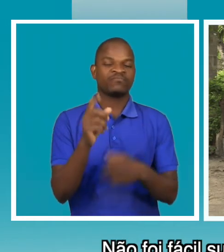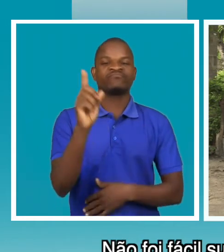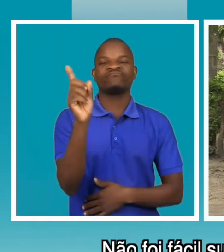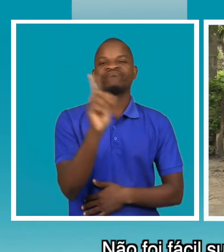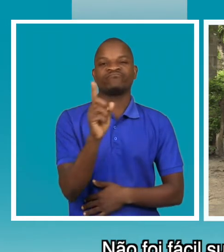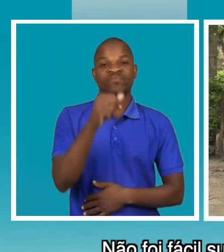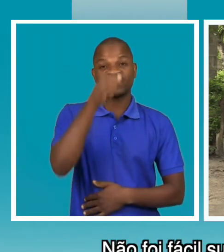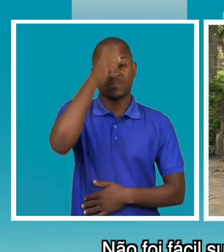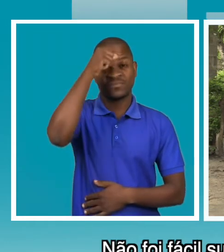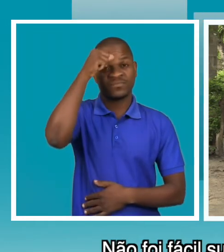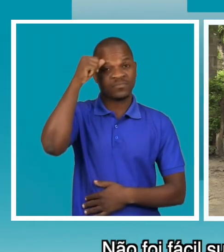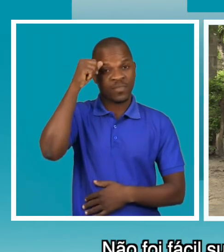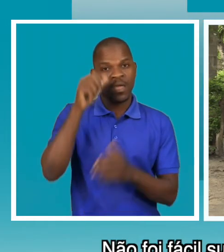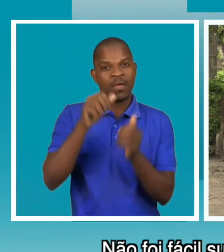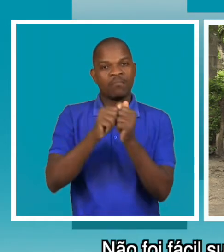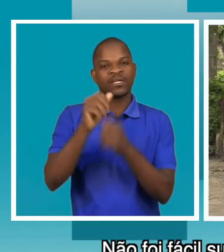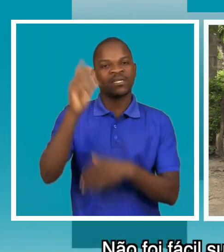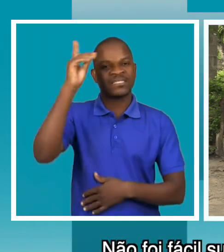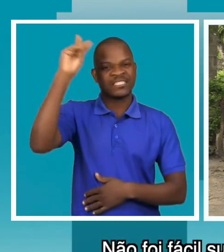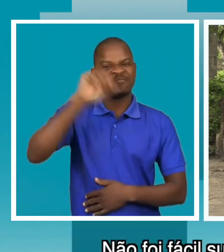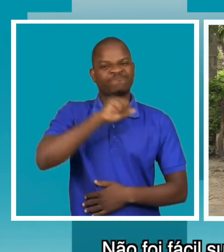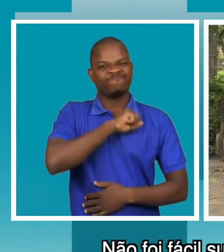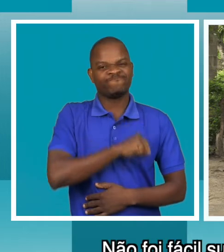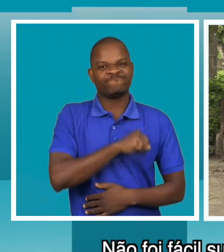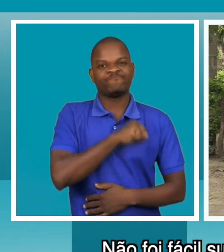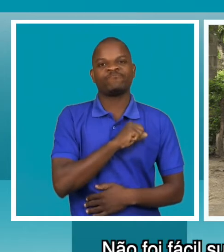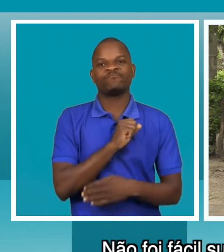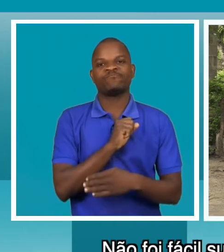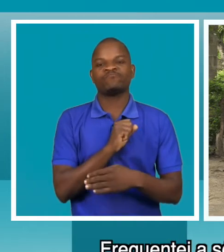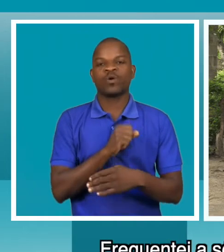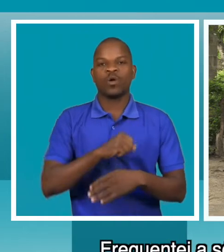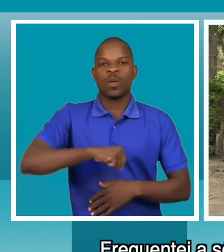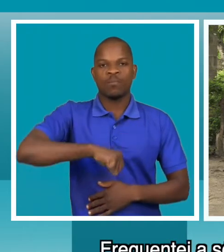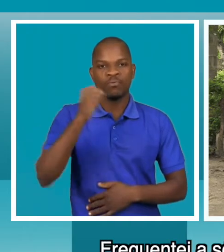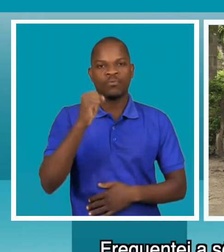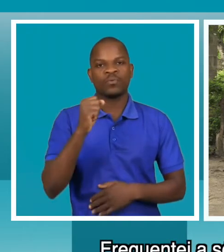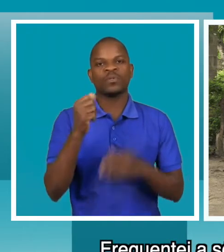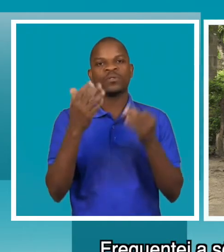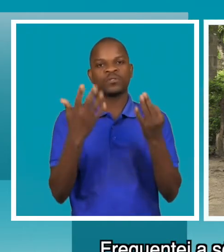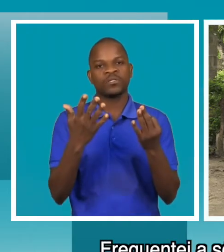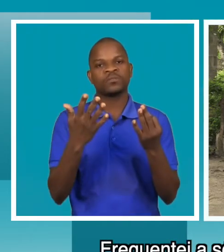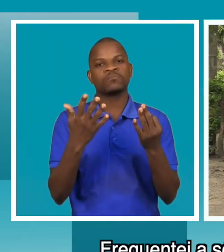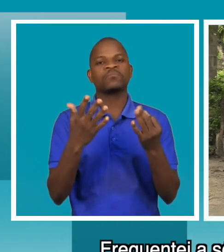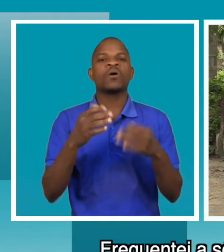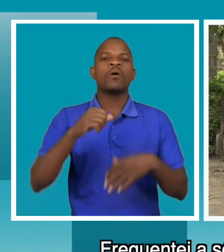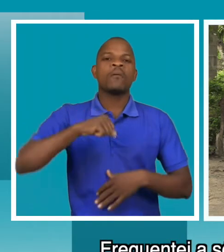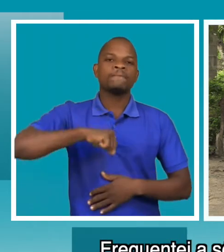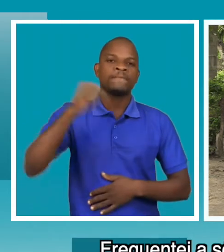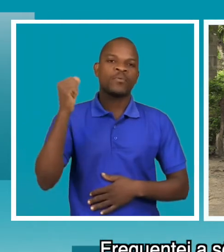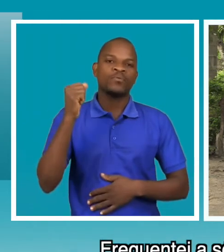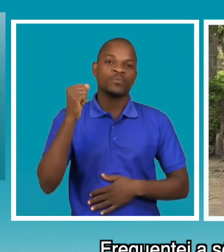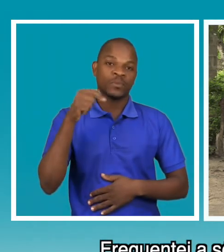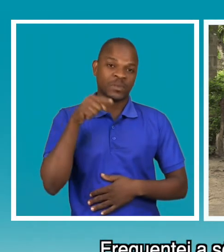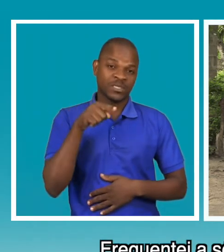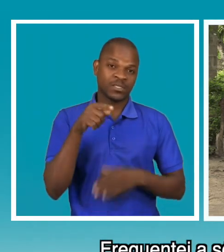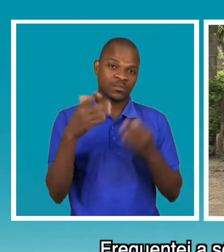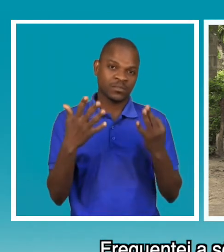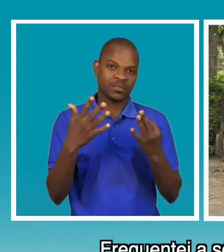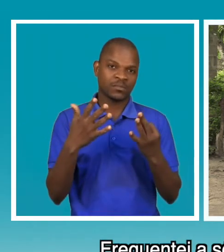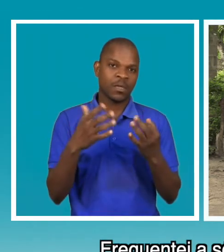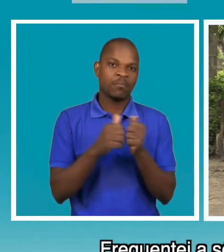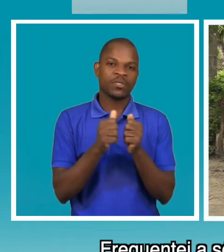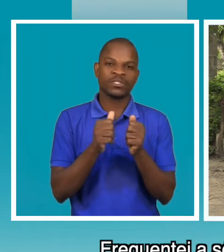mais por ali. Mas, graças a Deus, acabei superando, passei para a sétima, passei para a oitava. E na oitava